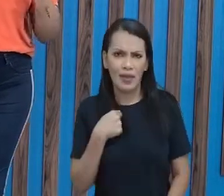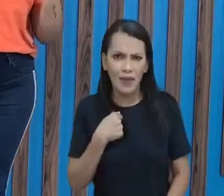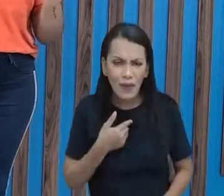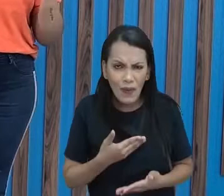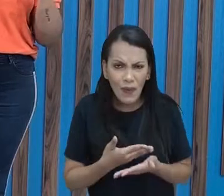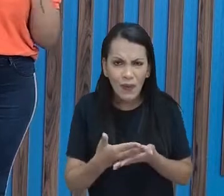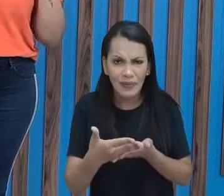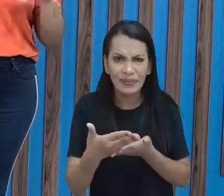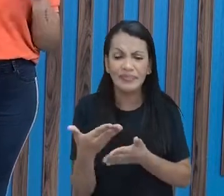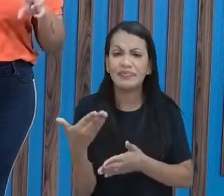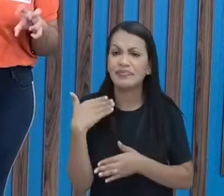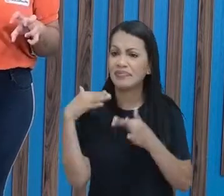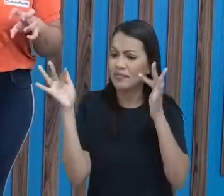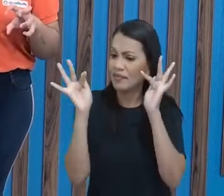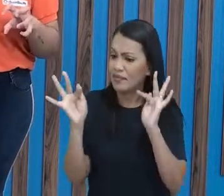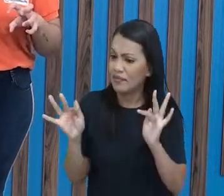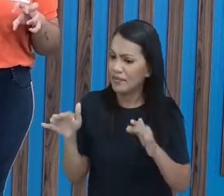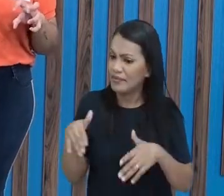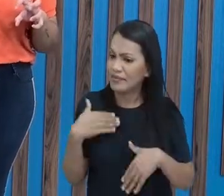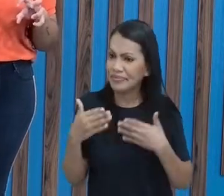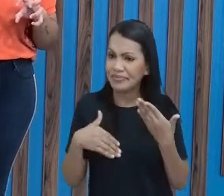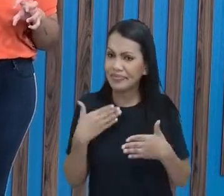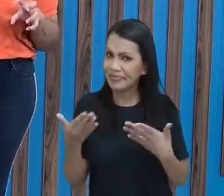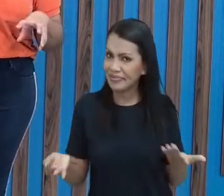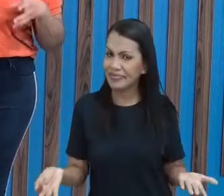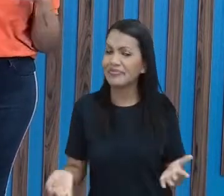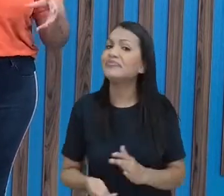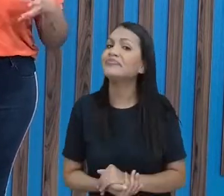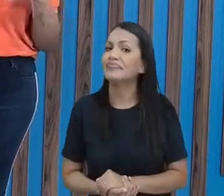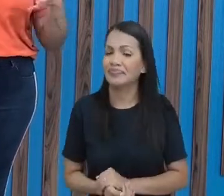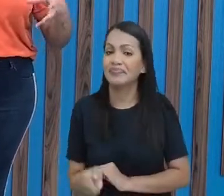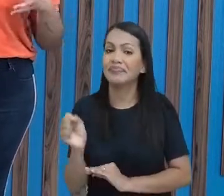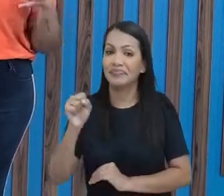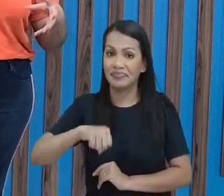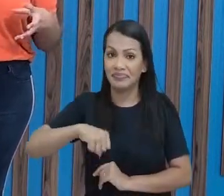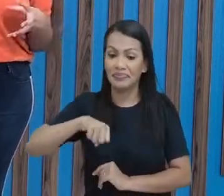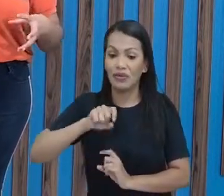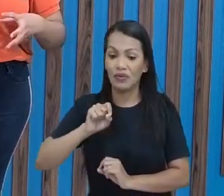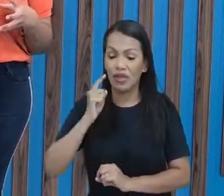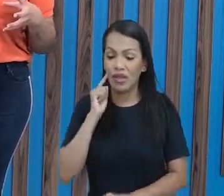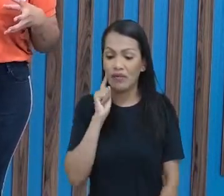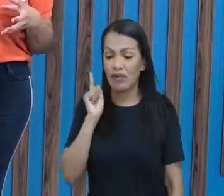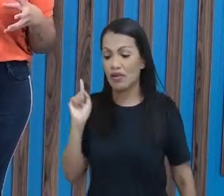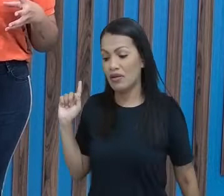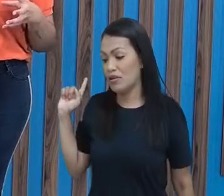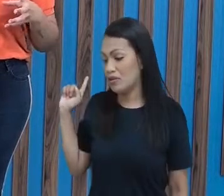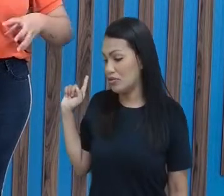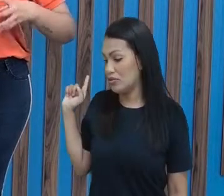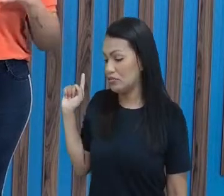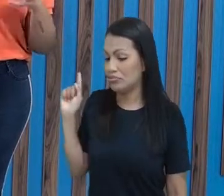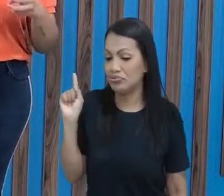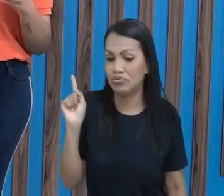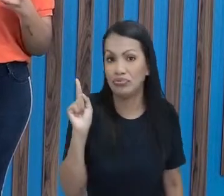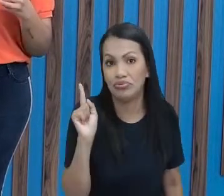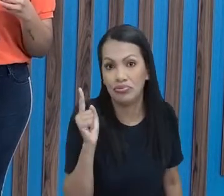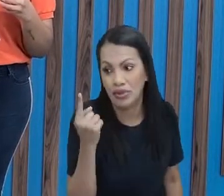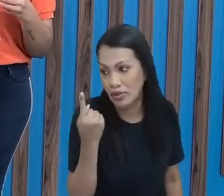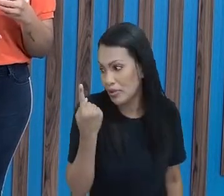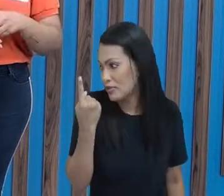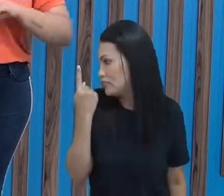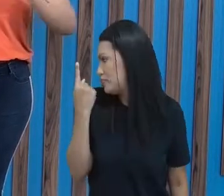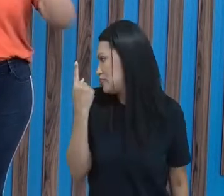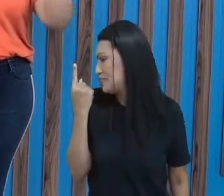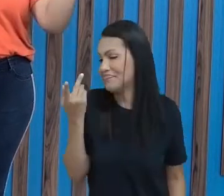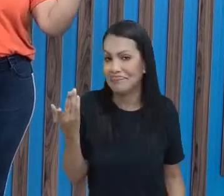dessa felicidade que eu estou achando que não está rolando agora. Então, esse movimento de ida e volta, de escolha, é como a gente tece a nossa